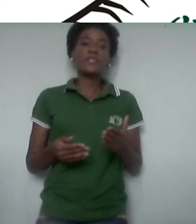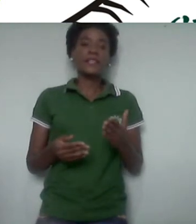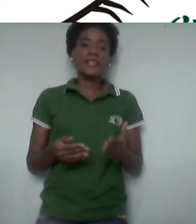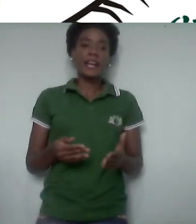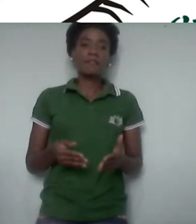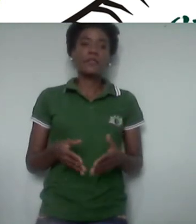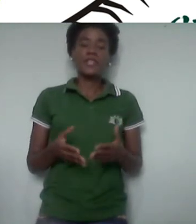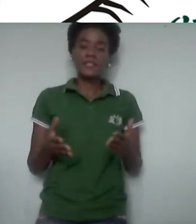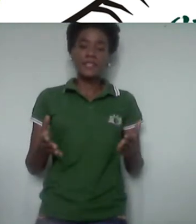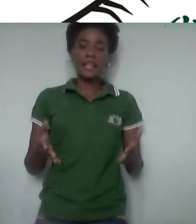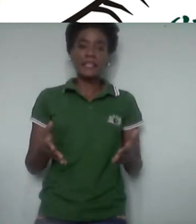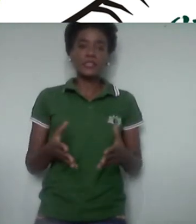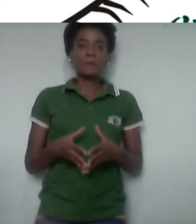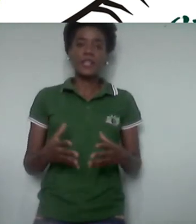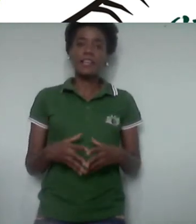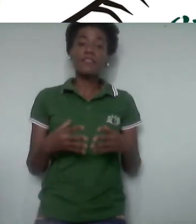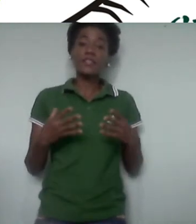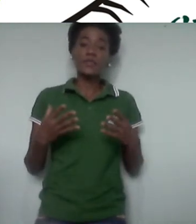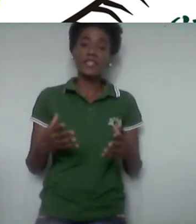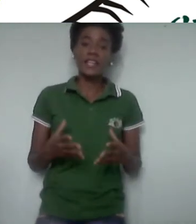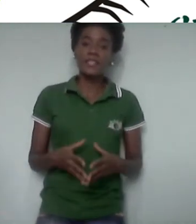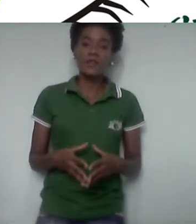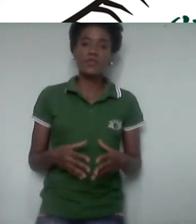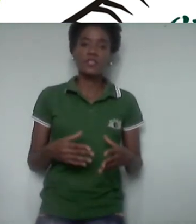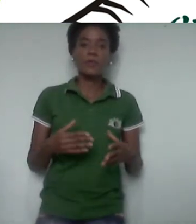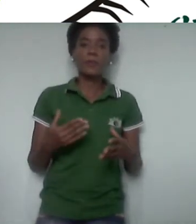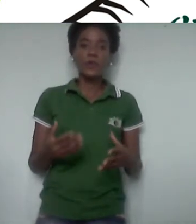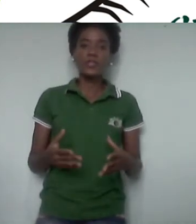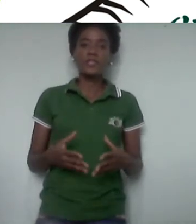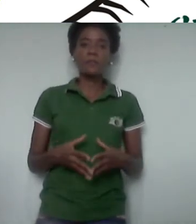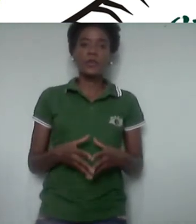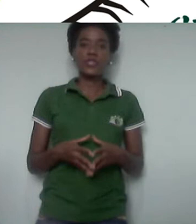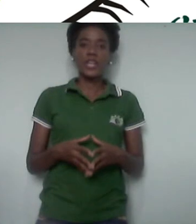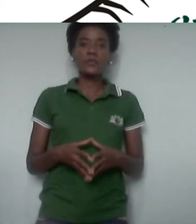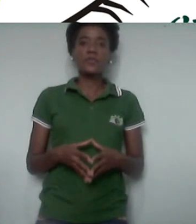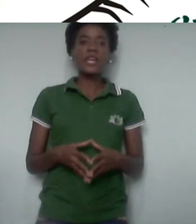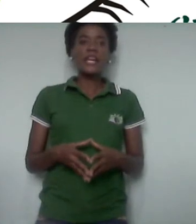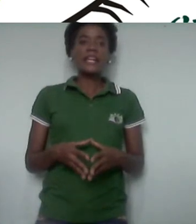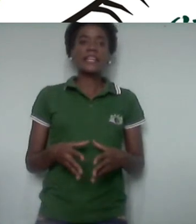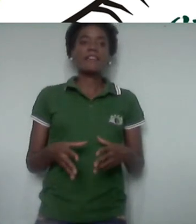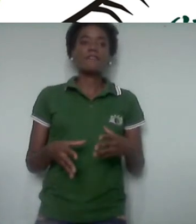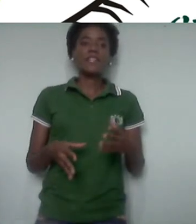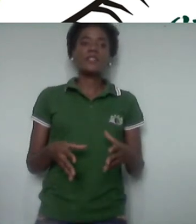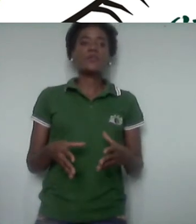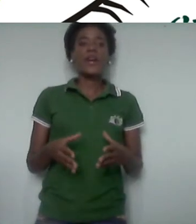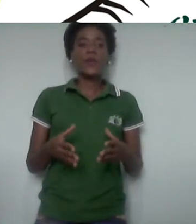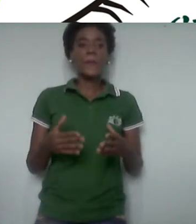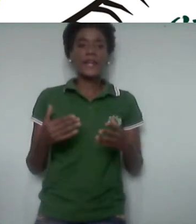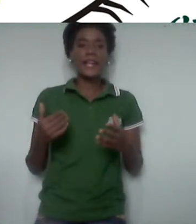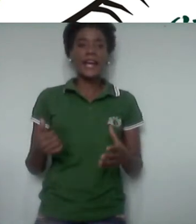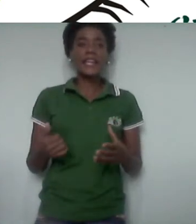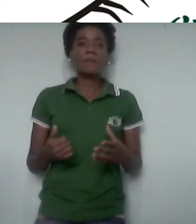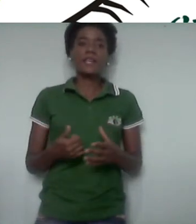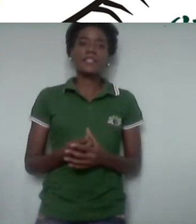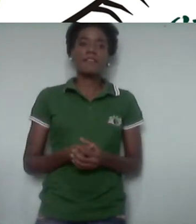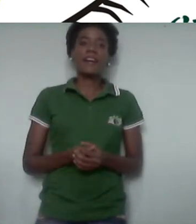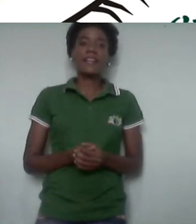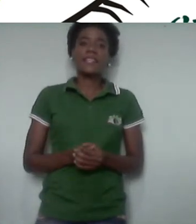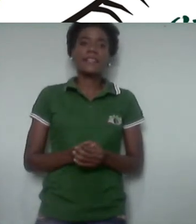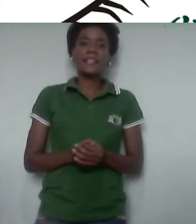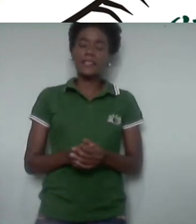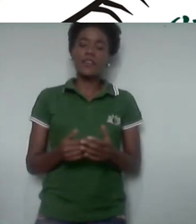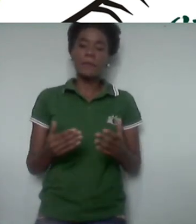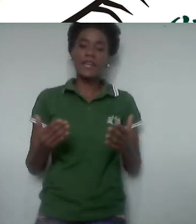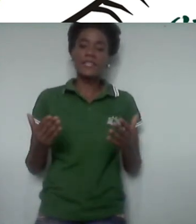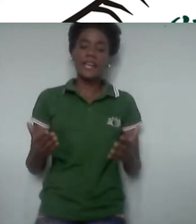desenvolvimento sustentável da cidade, levando em consideração suas propostas e projetos que visam recuperar e